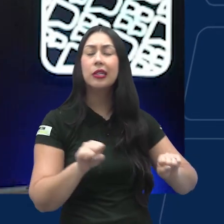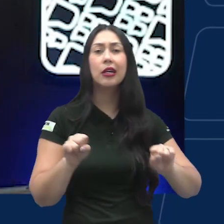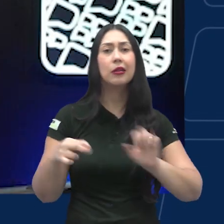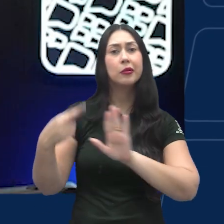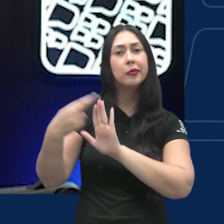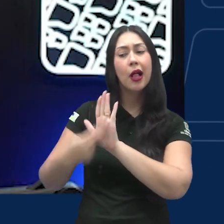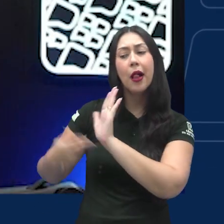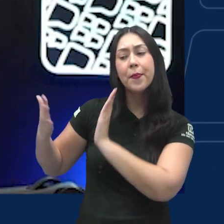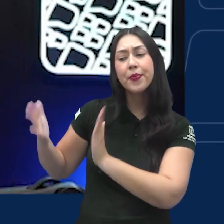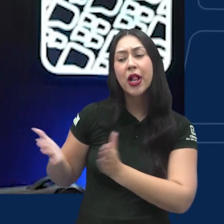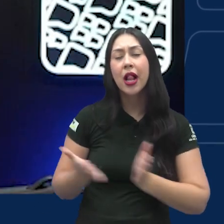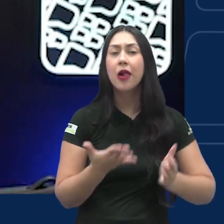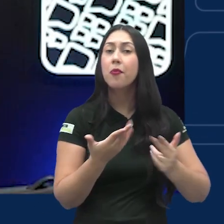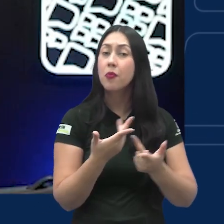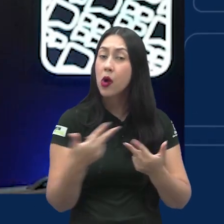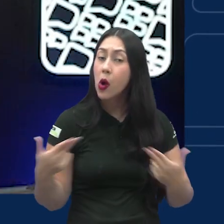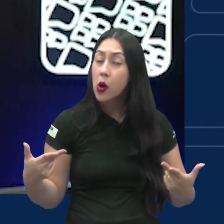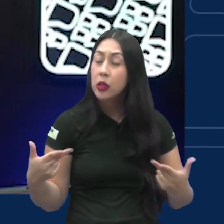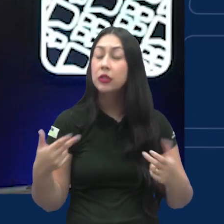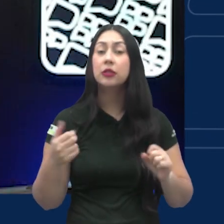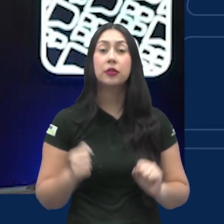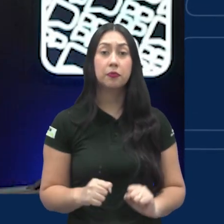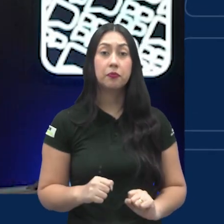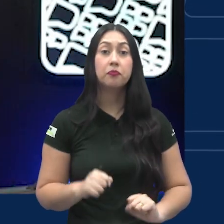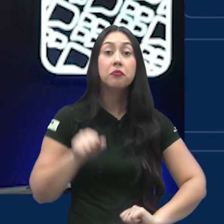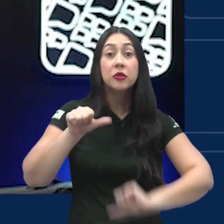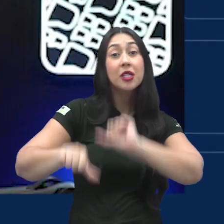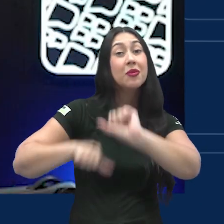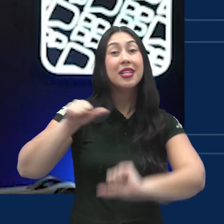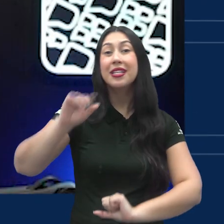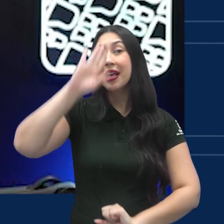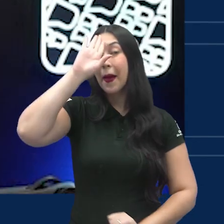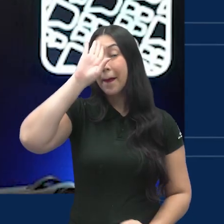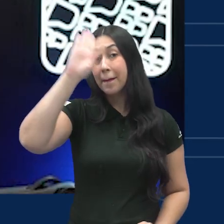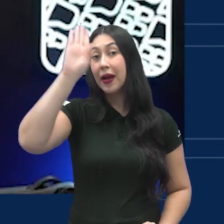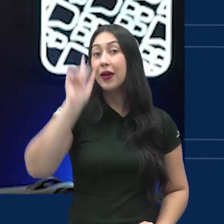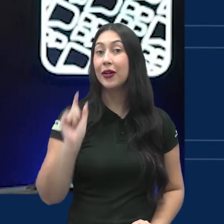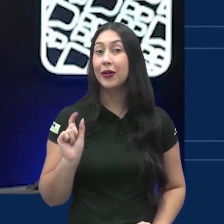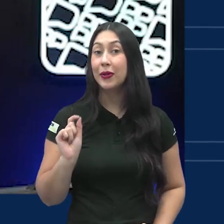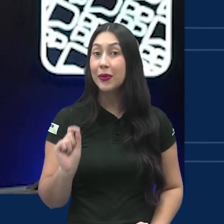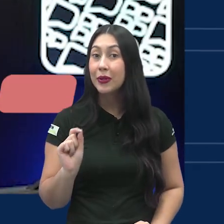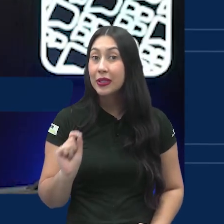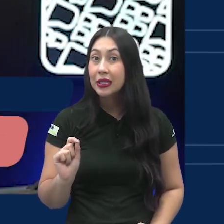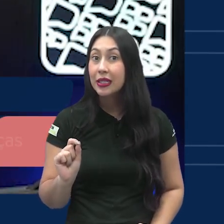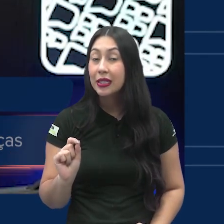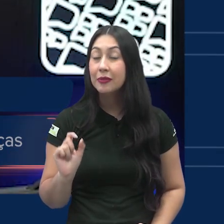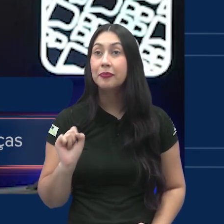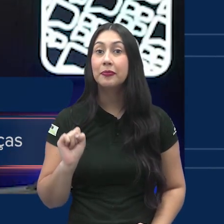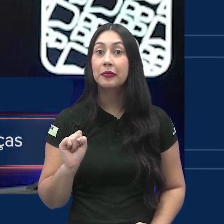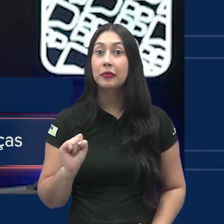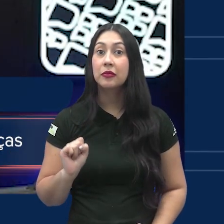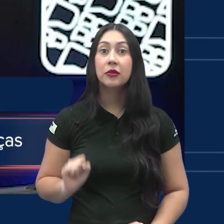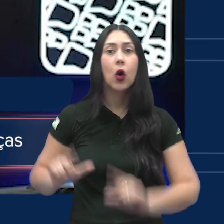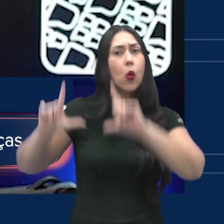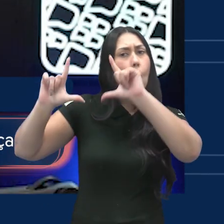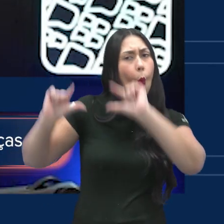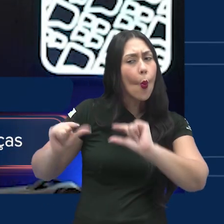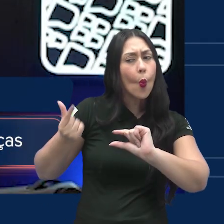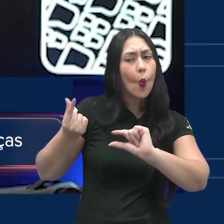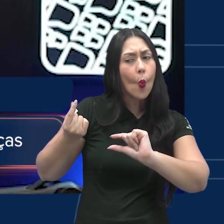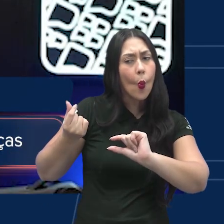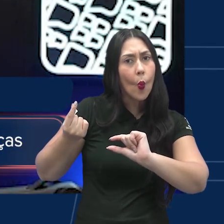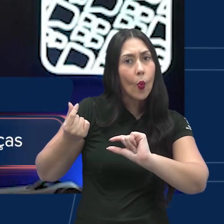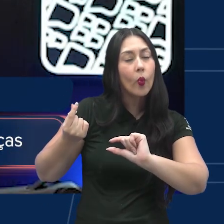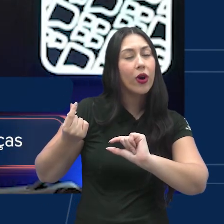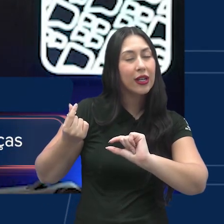de processos e procedimentos. As mudanças mais importantes desse processo refletem diminuição de